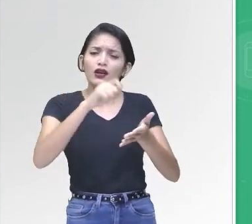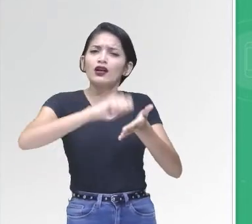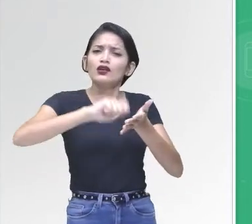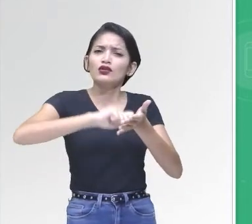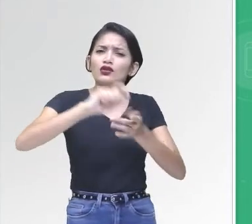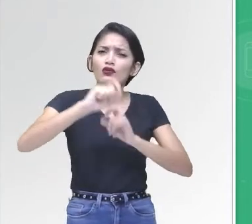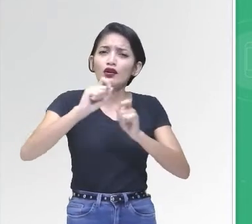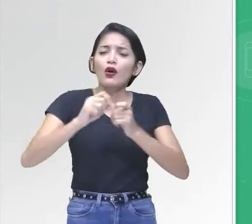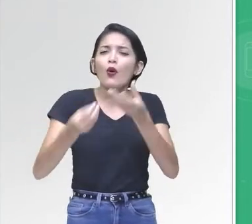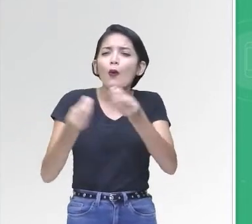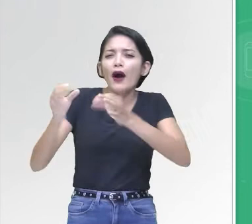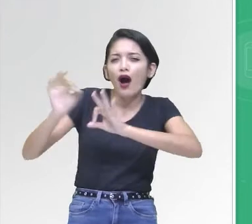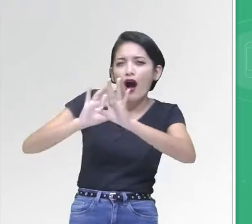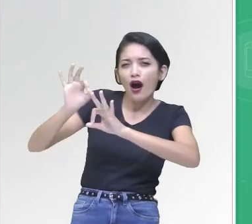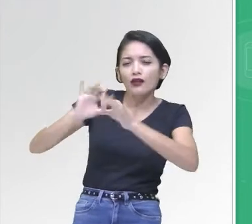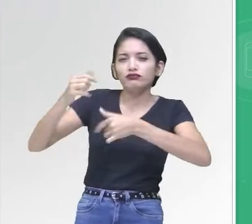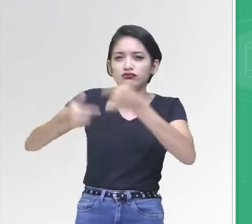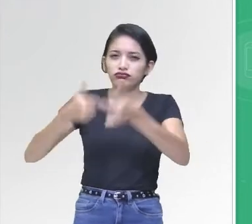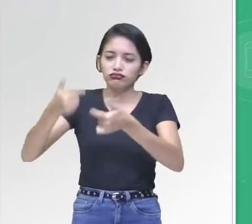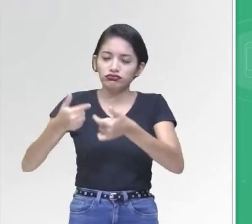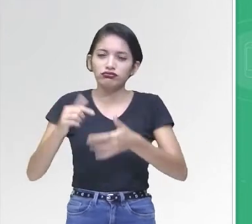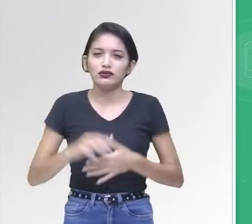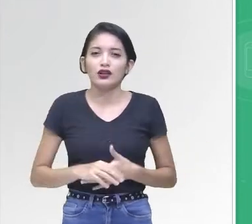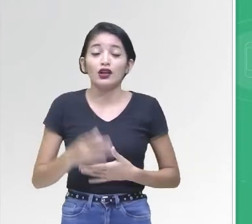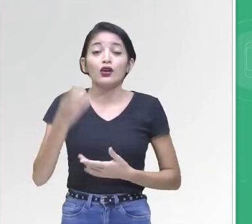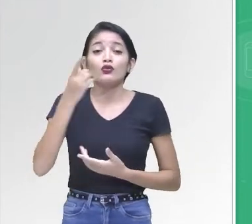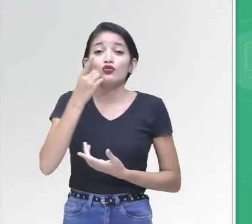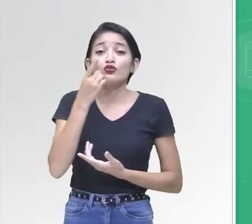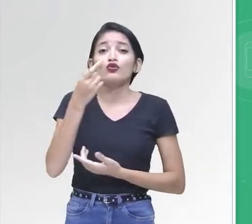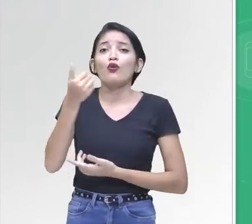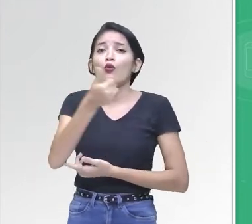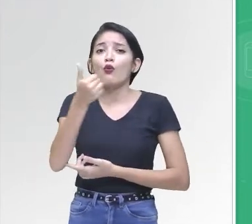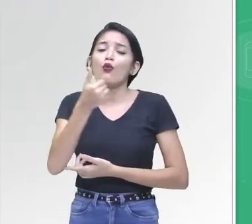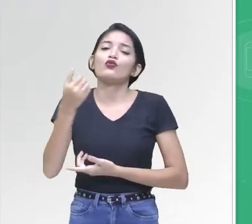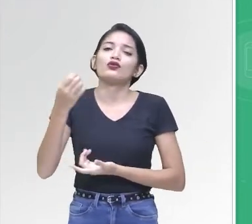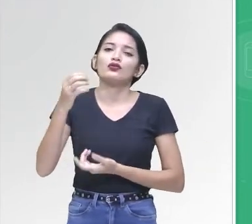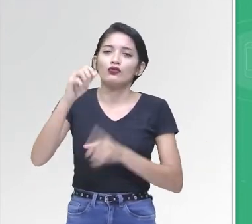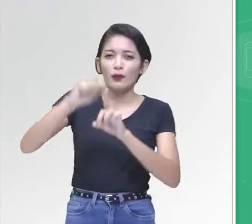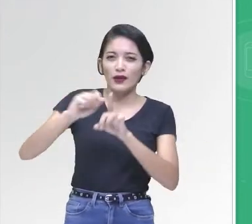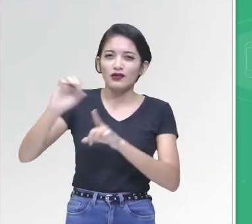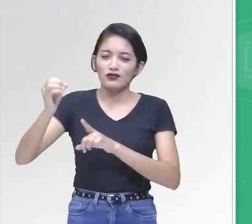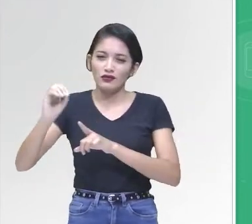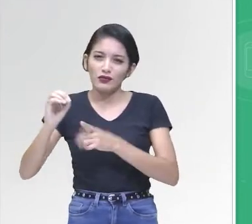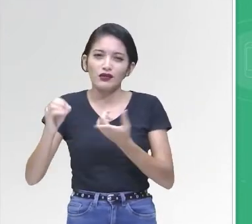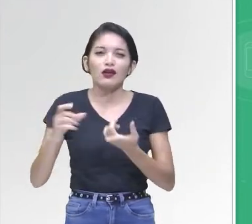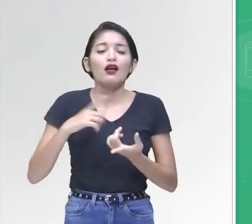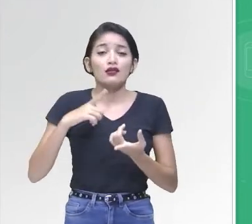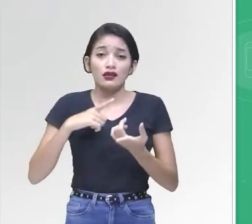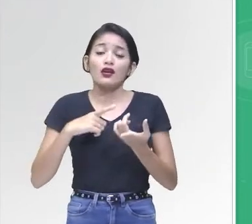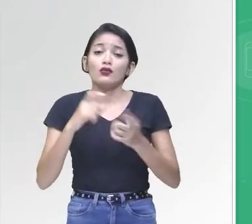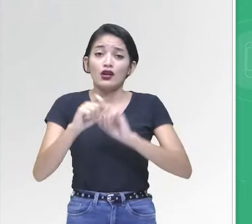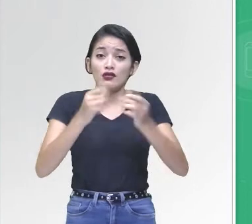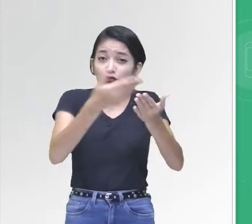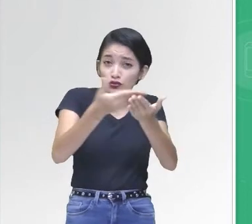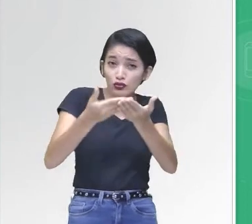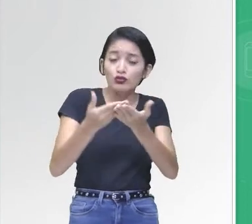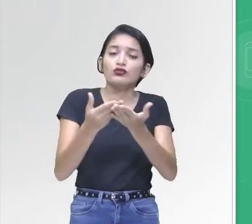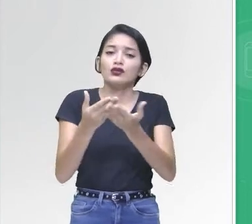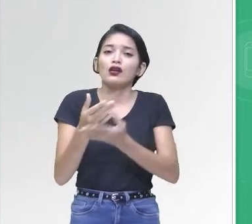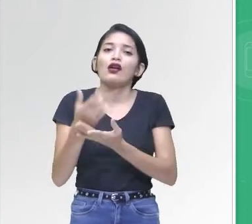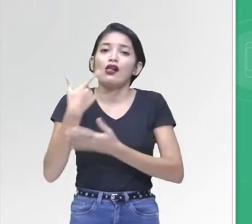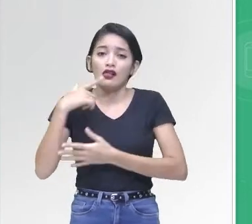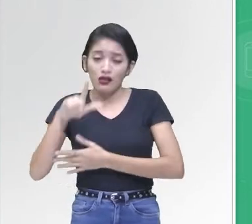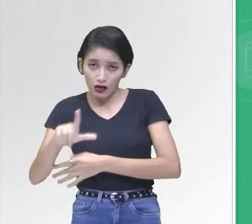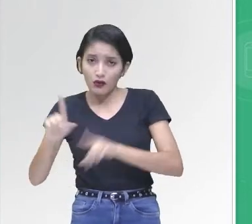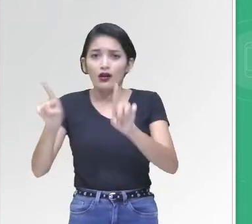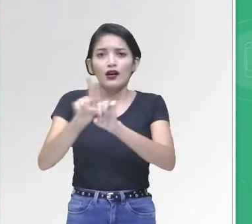plano de trabalho. E no dia 11 de abril eu vou ter língua, vou ter uma aula de língua e literatura. Olha aí, colocou